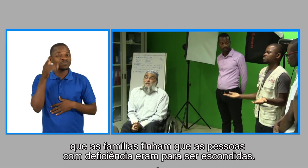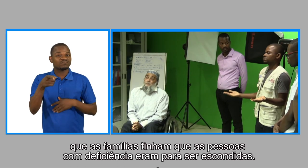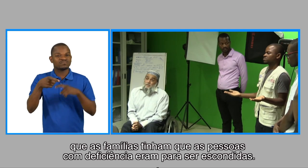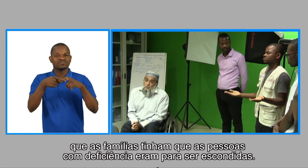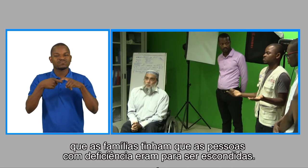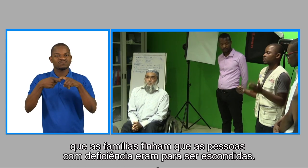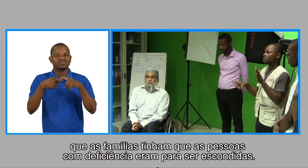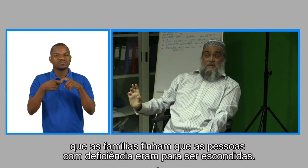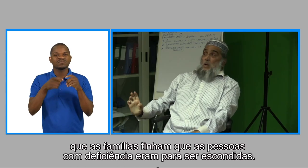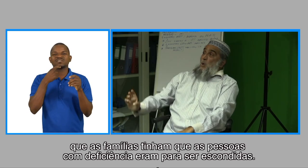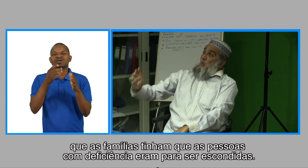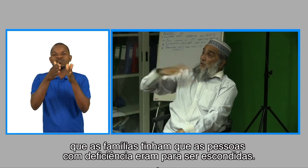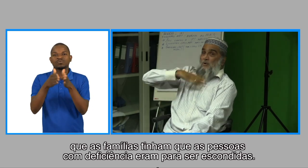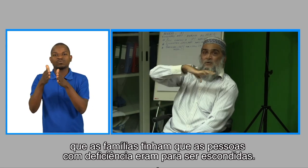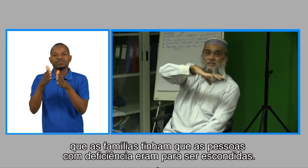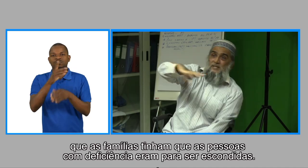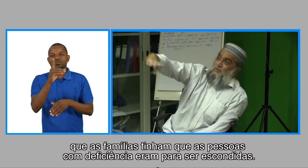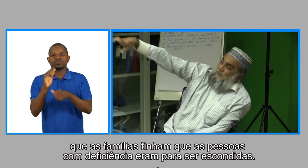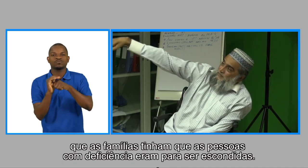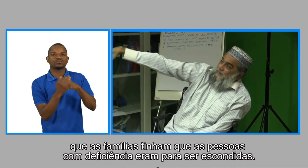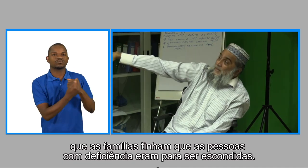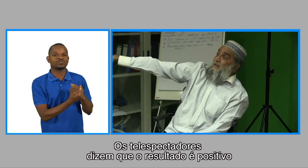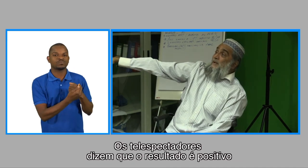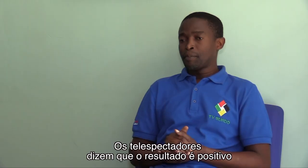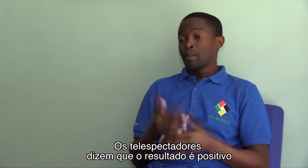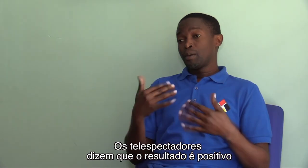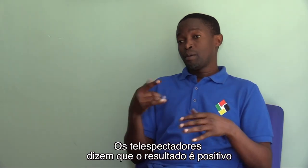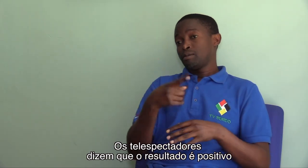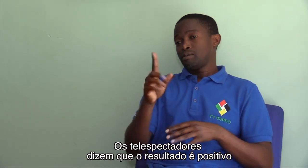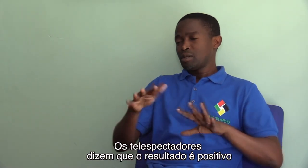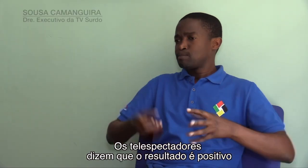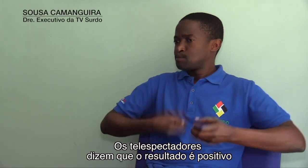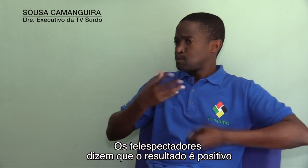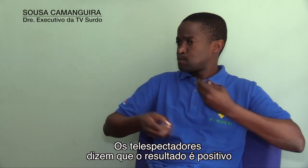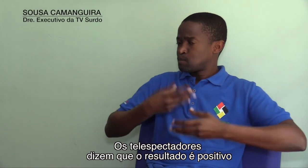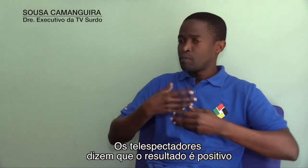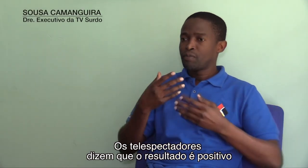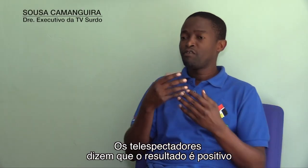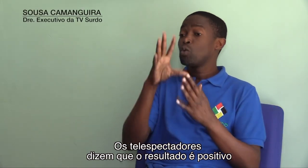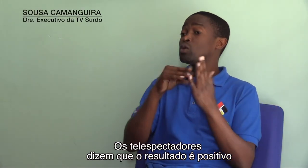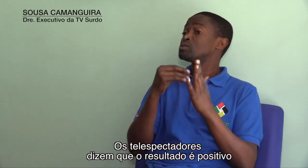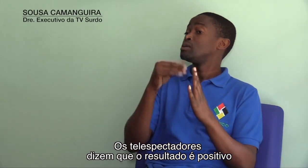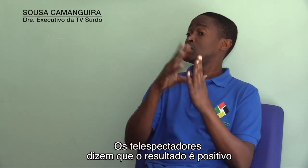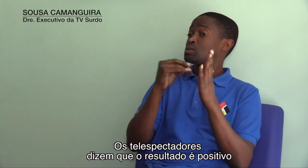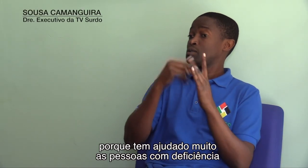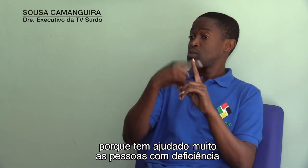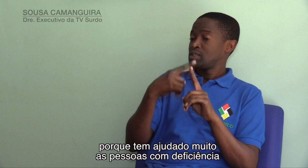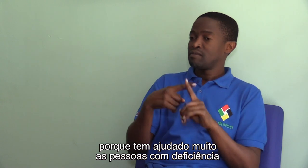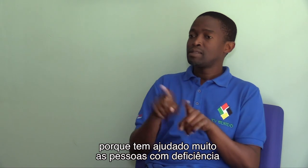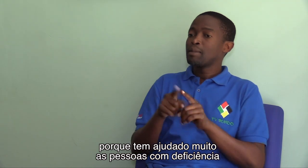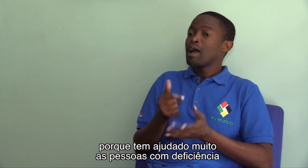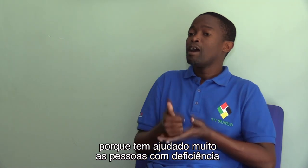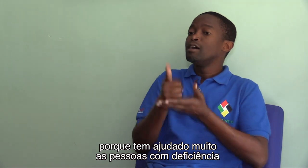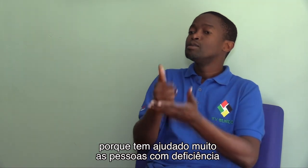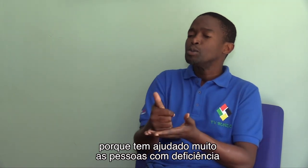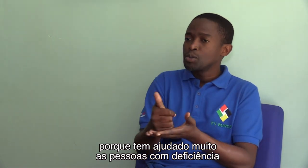pensamento que as famílias tinham, que as pessoas com deficiência eram para serem escondidas. Os telespectadores dizem que o resultado é positivo, porque tem